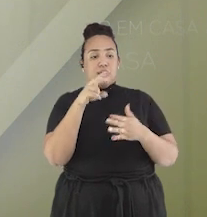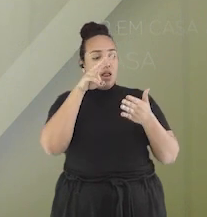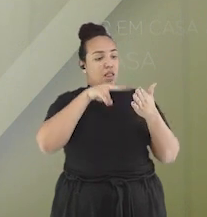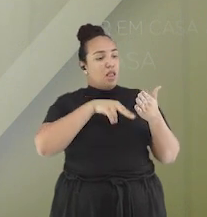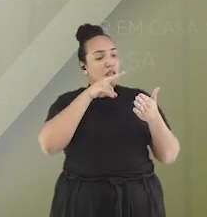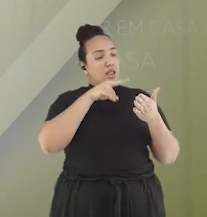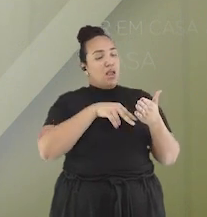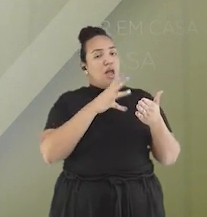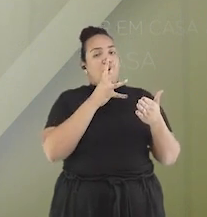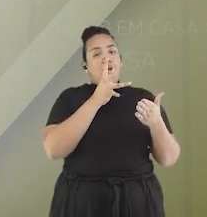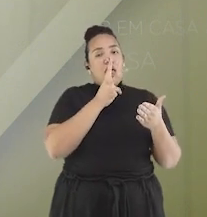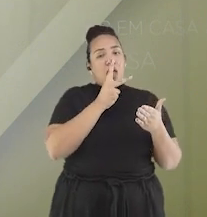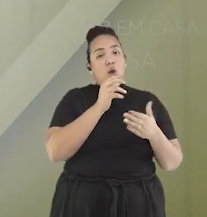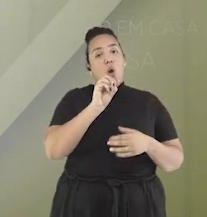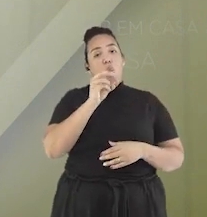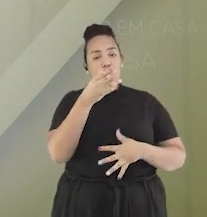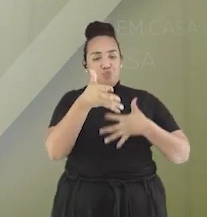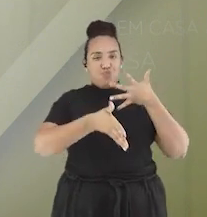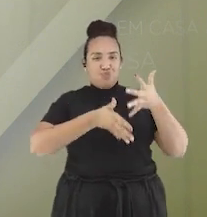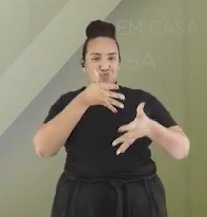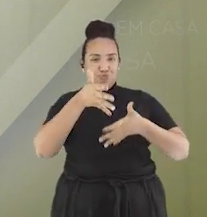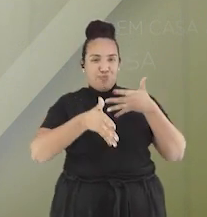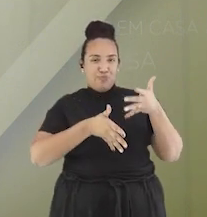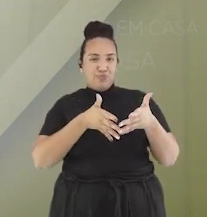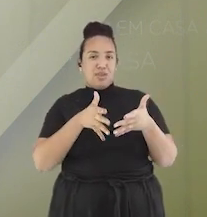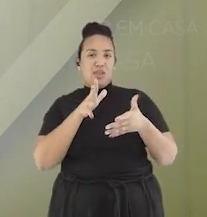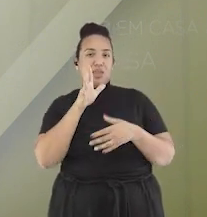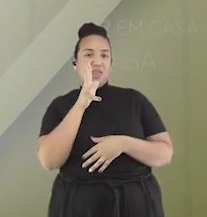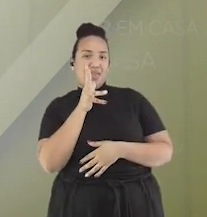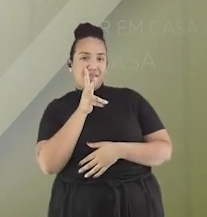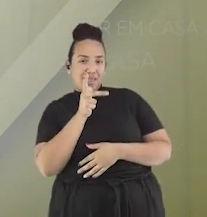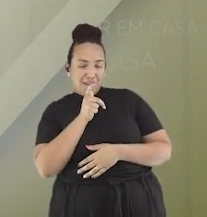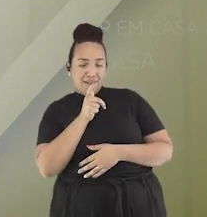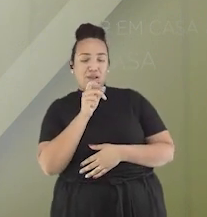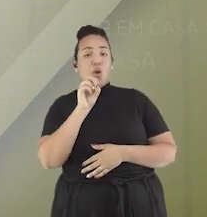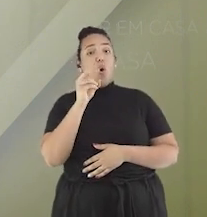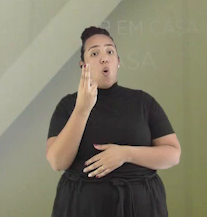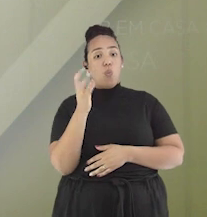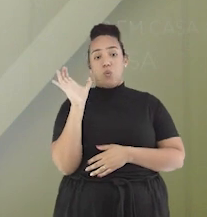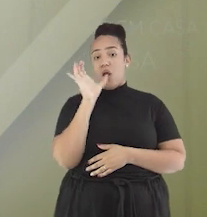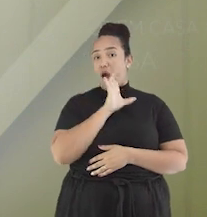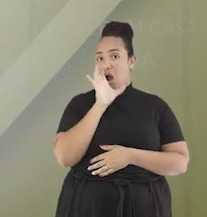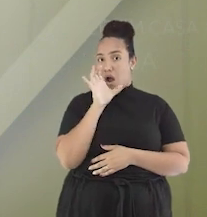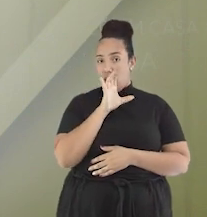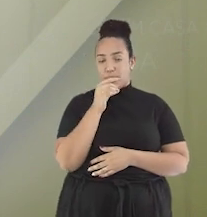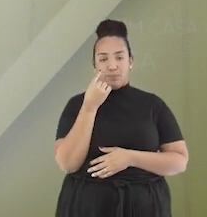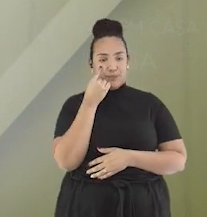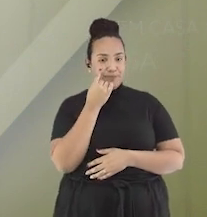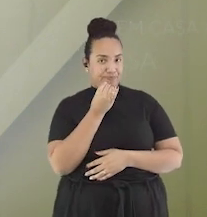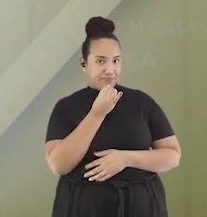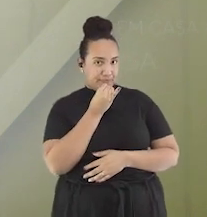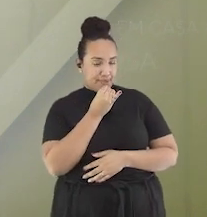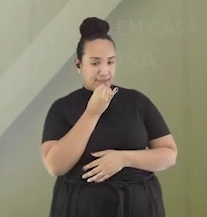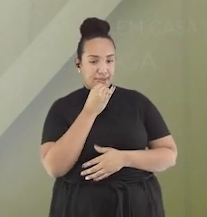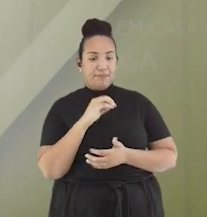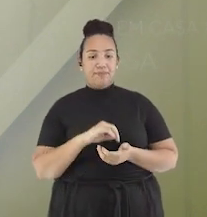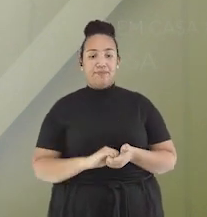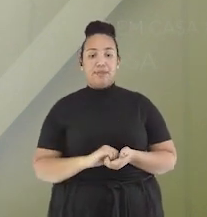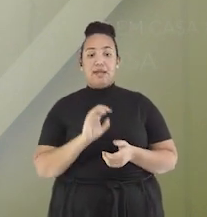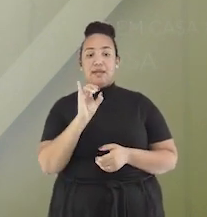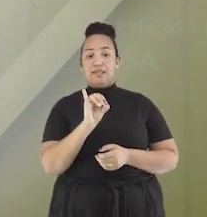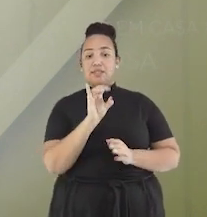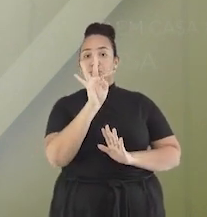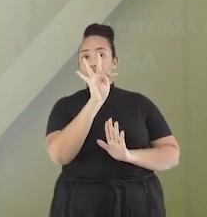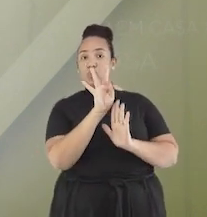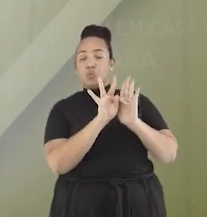uma leitura mais lenta e outros momentos que pedem uma leitura mais rápida. Por exemplo, se